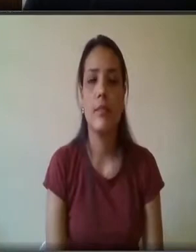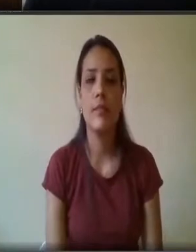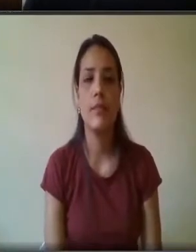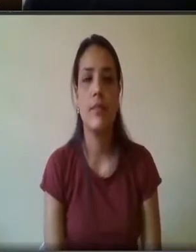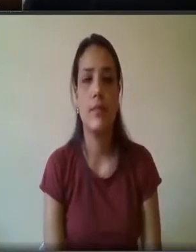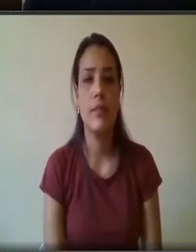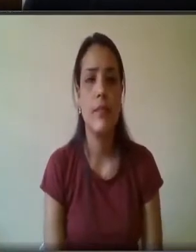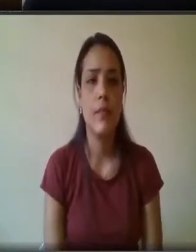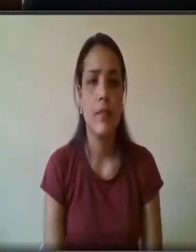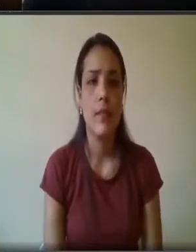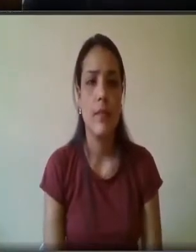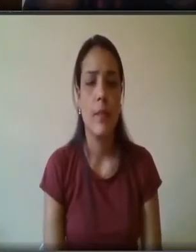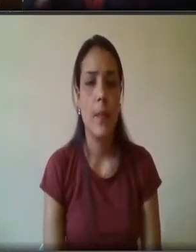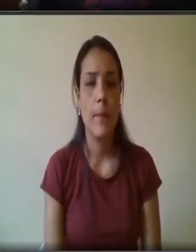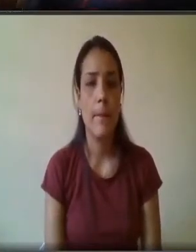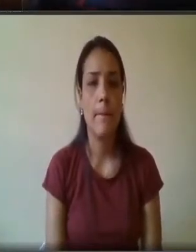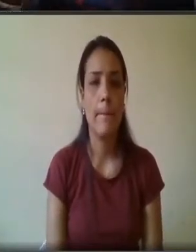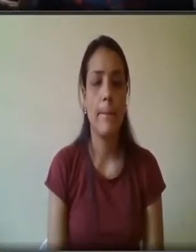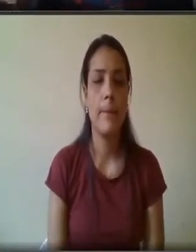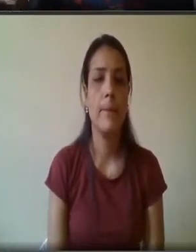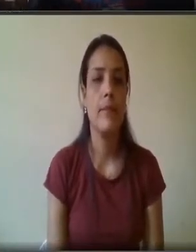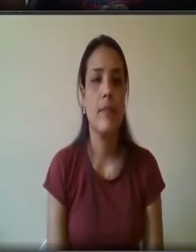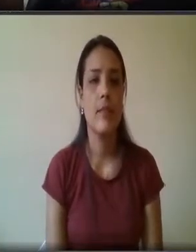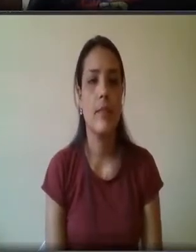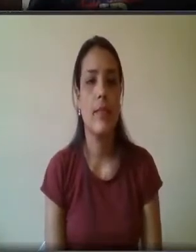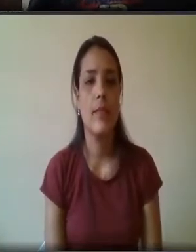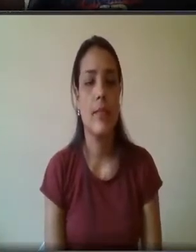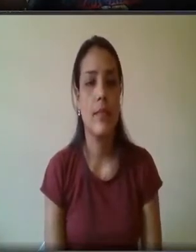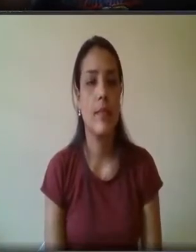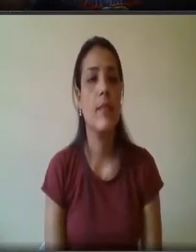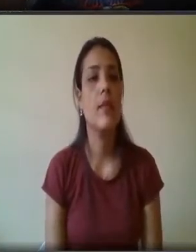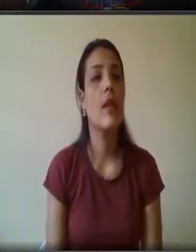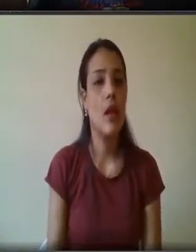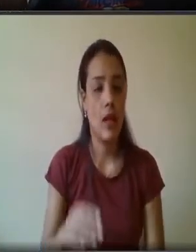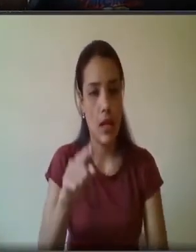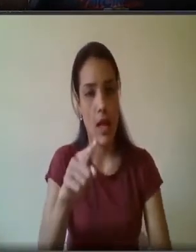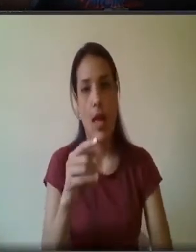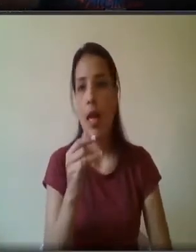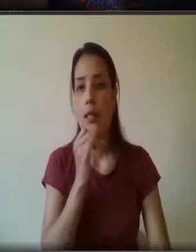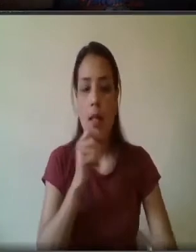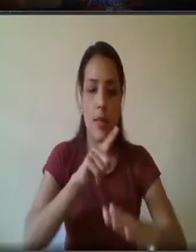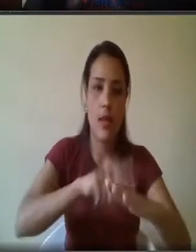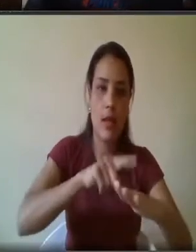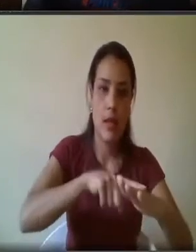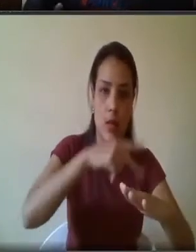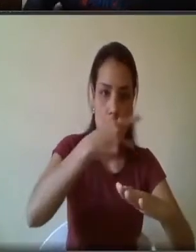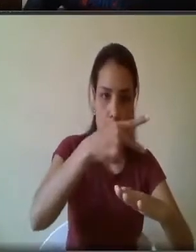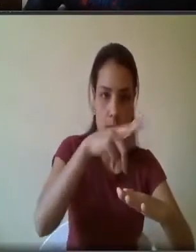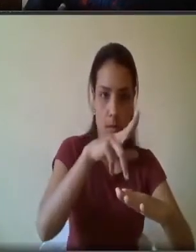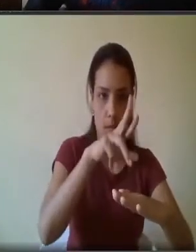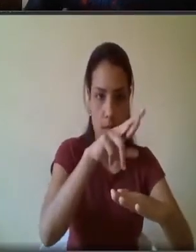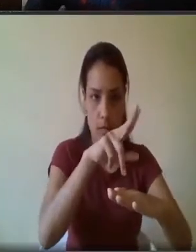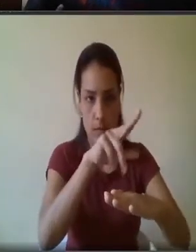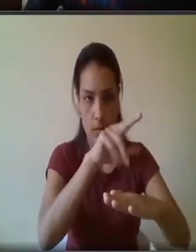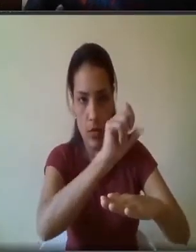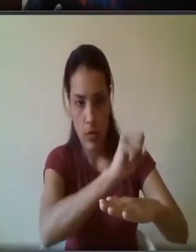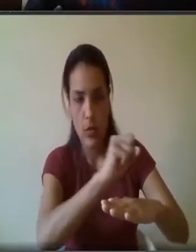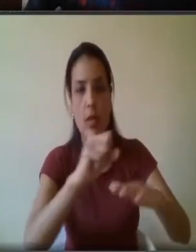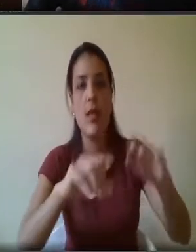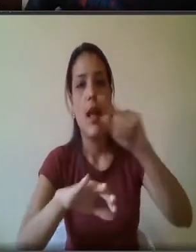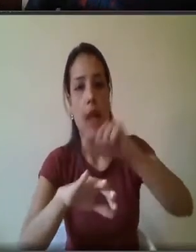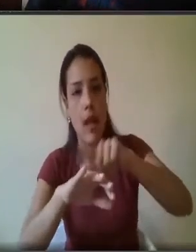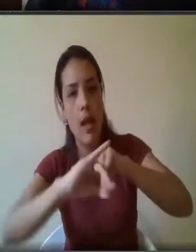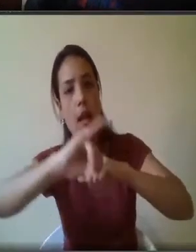do Juruá, já está enrugada. Isso é uma curiosidade. Então, nitidamente, você vai perceber uma mudança de relevo. Por isso que